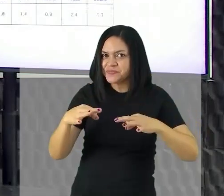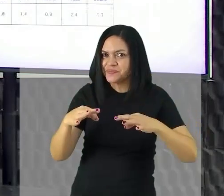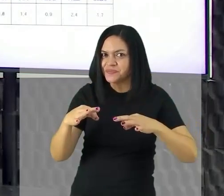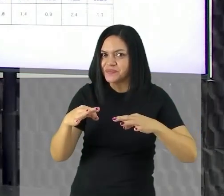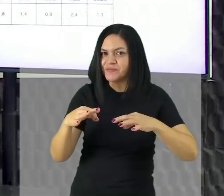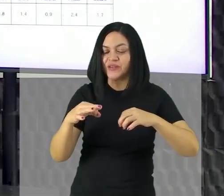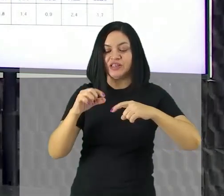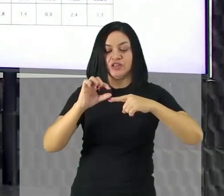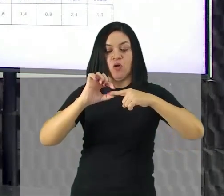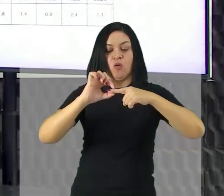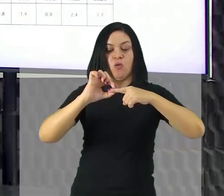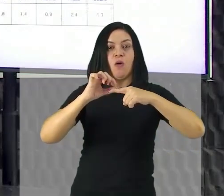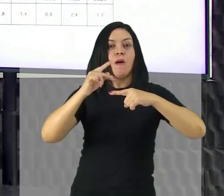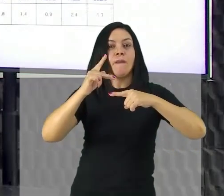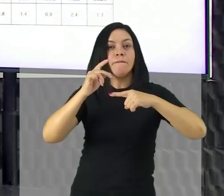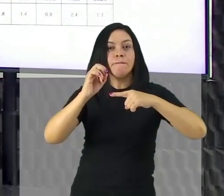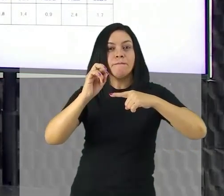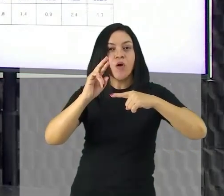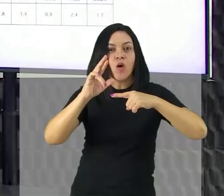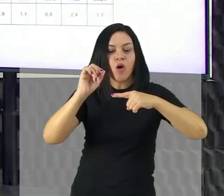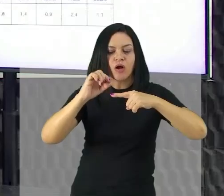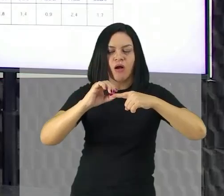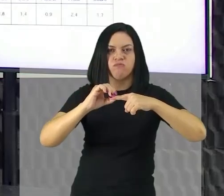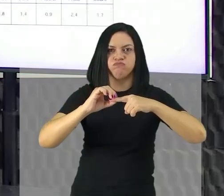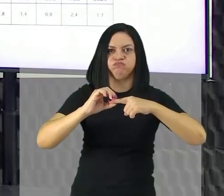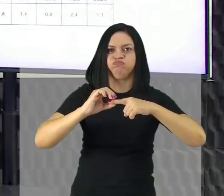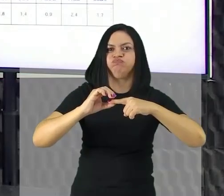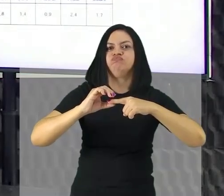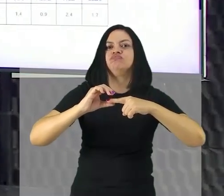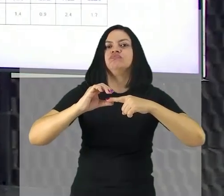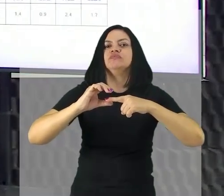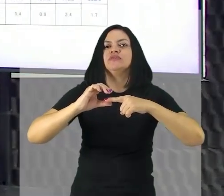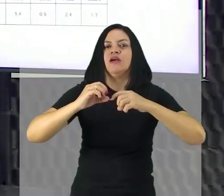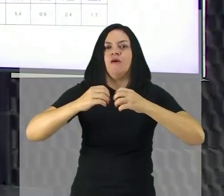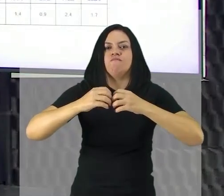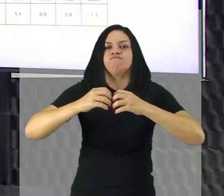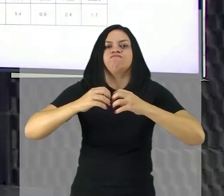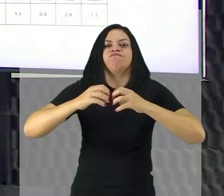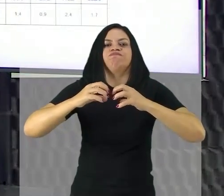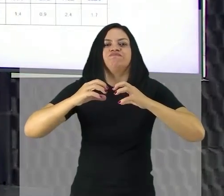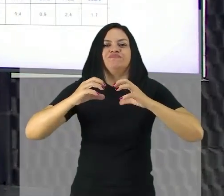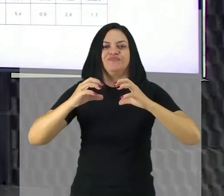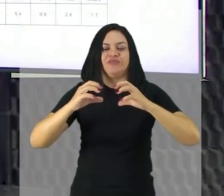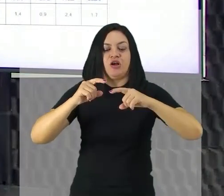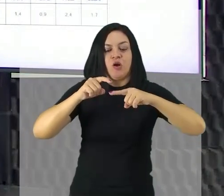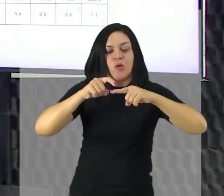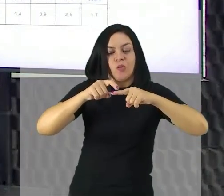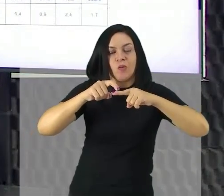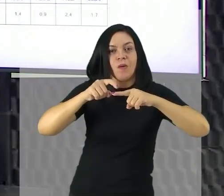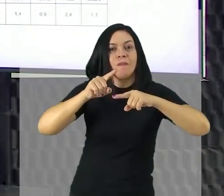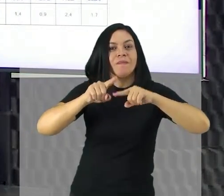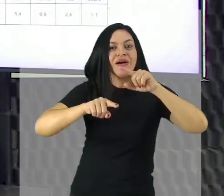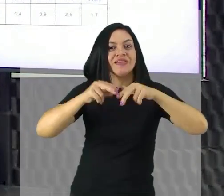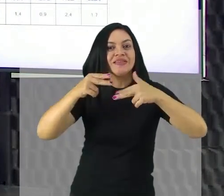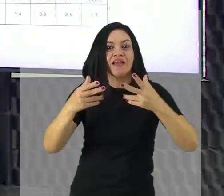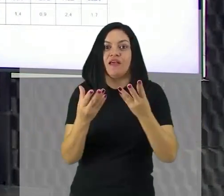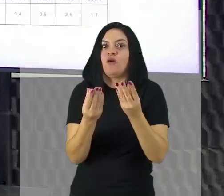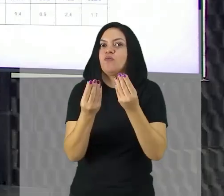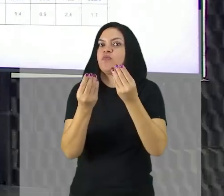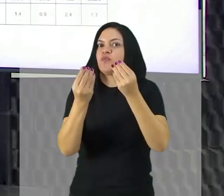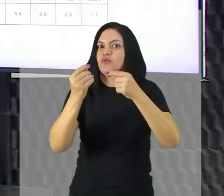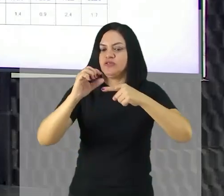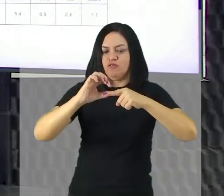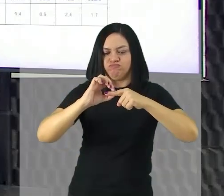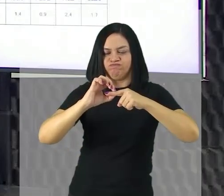Então, a porca tem que dilatar mais. Logo, a porca tem que ser feita de um material que dilata